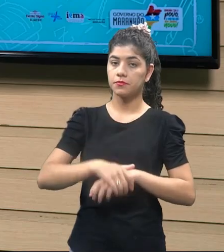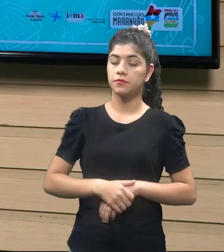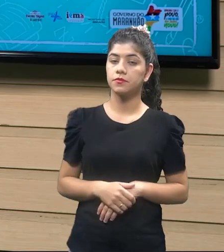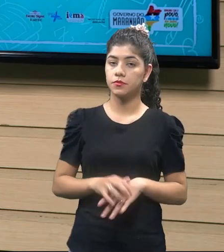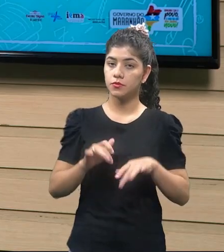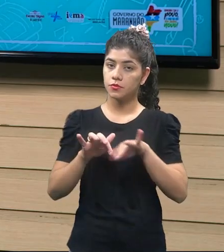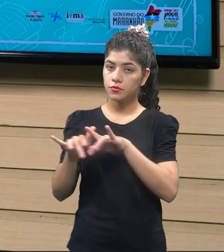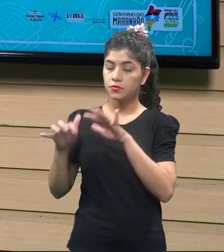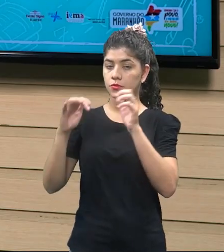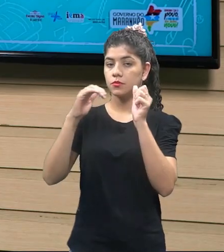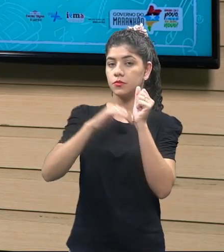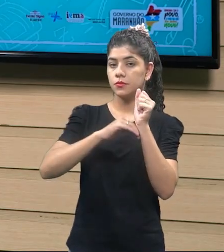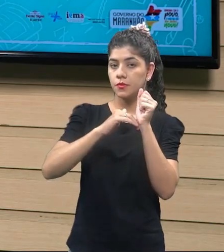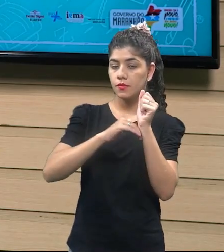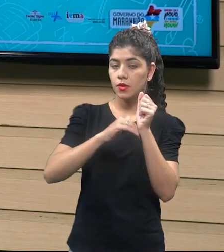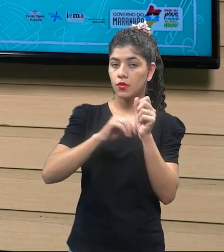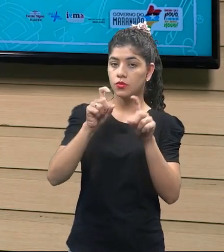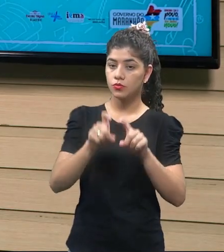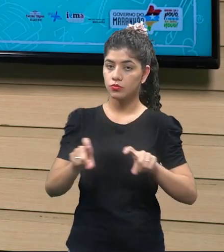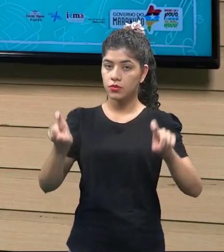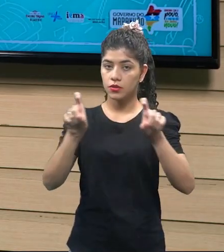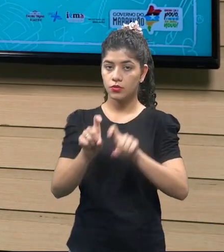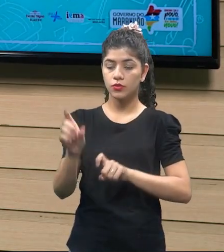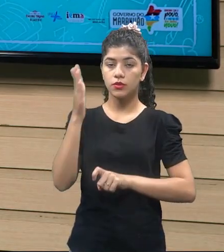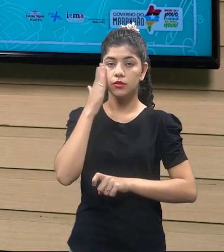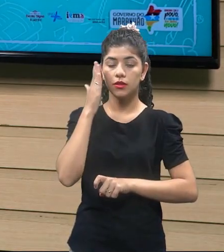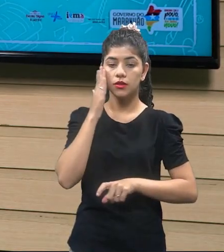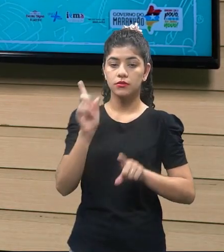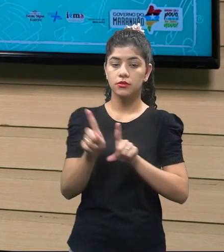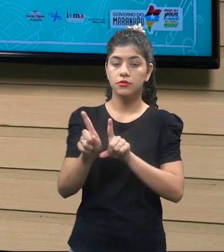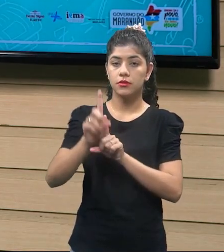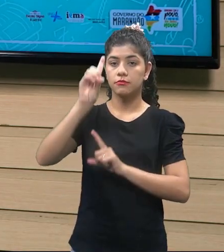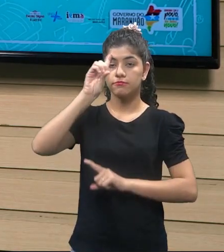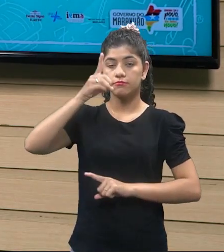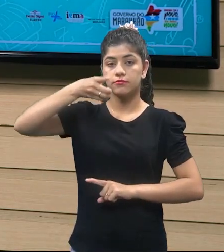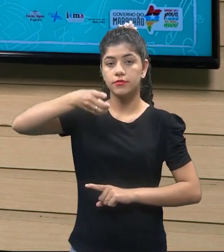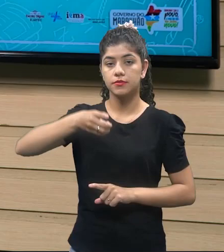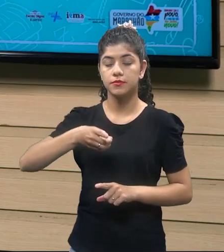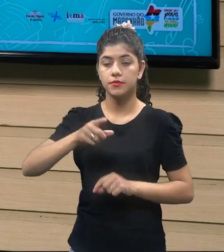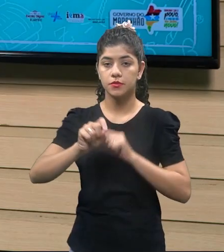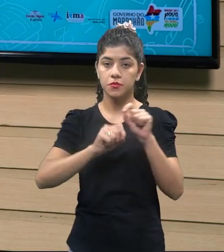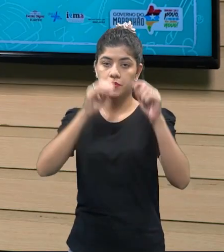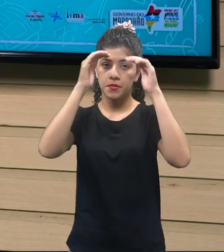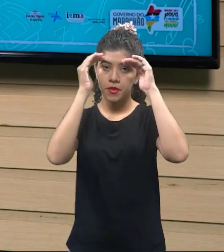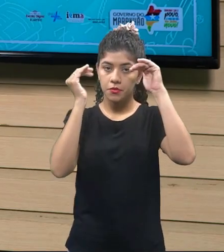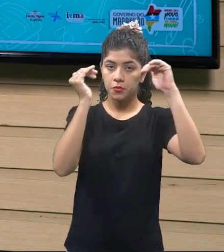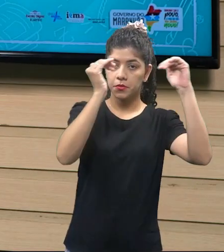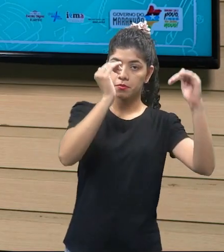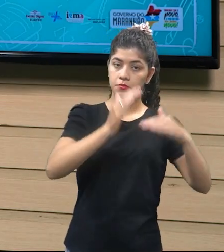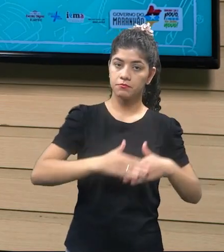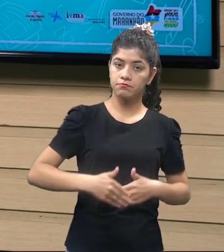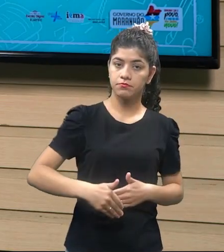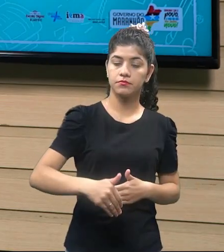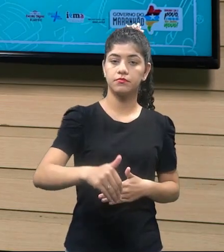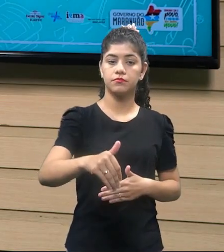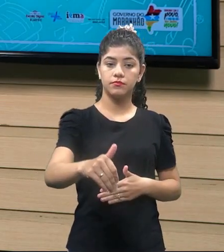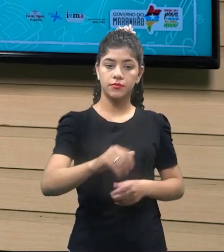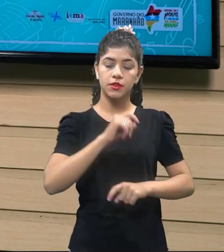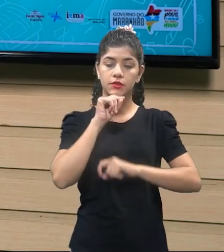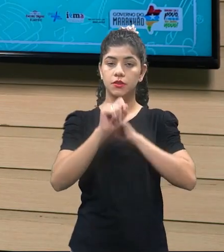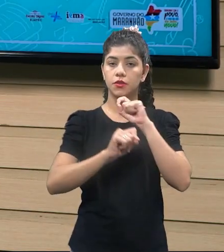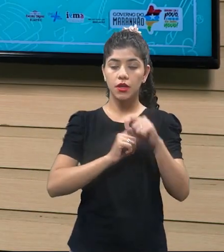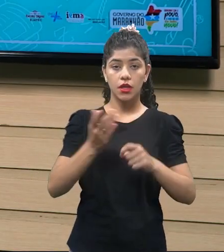codificados na linguagem que o computador entende, mas de comandos que ele vai seguir nessa sequência para